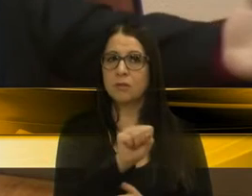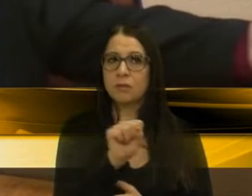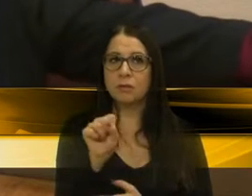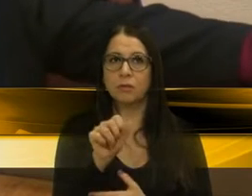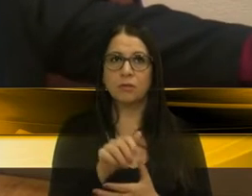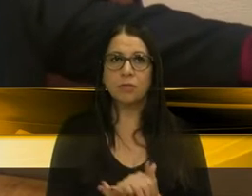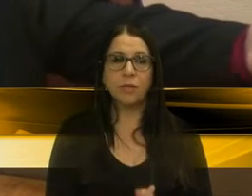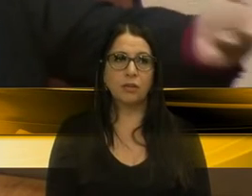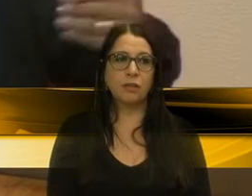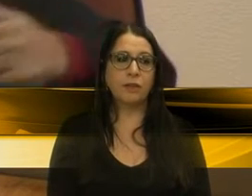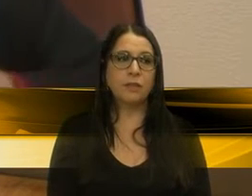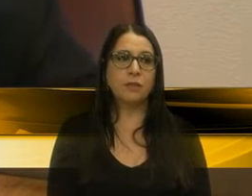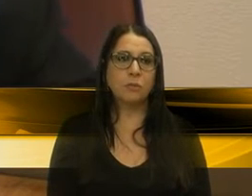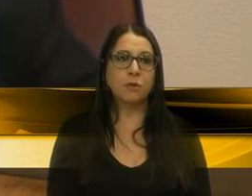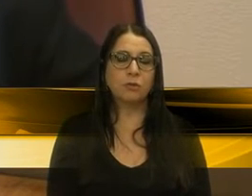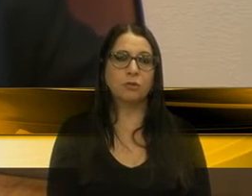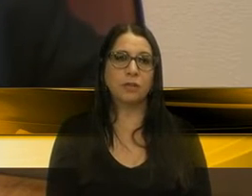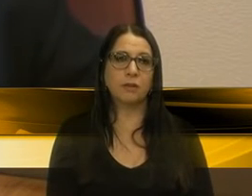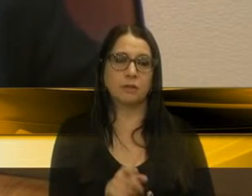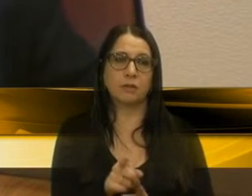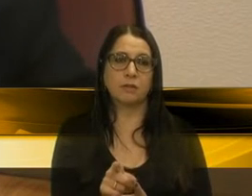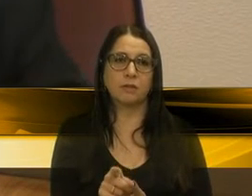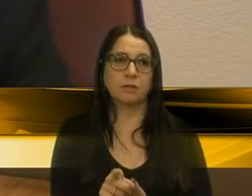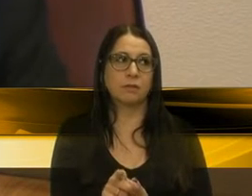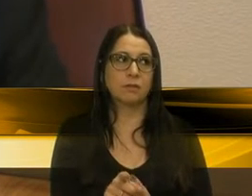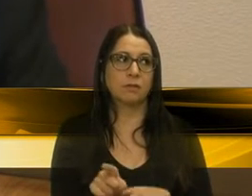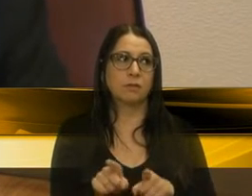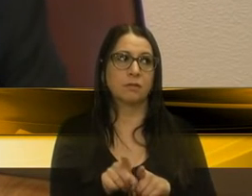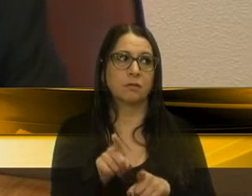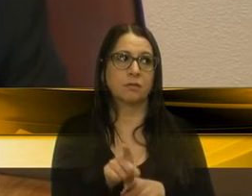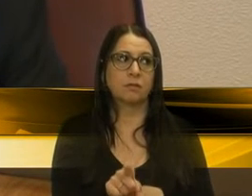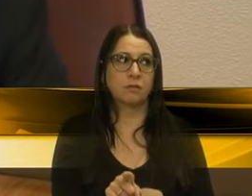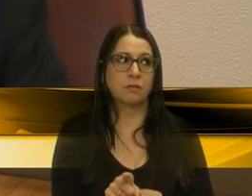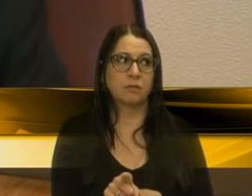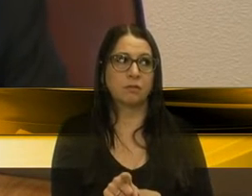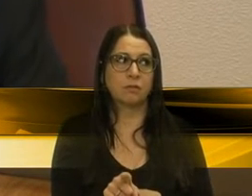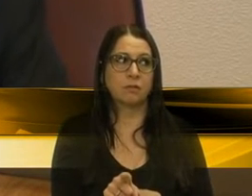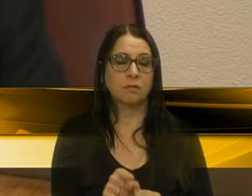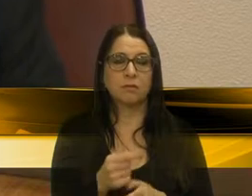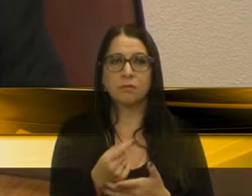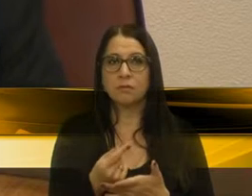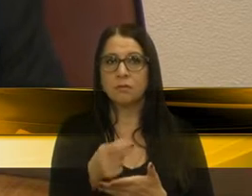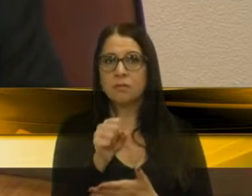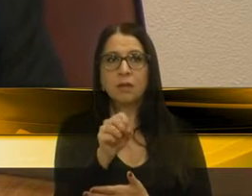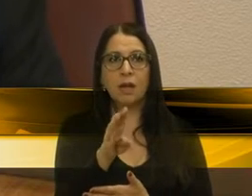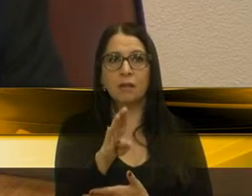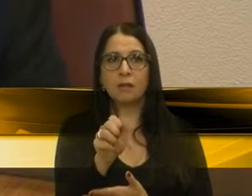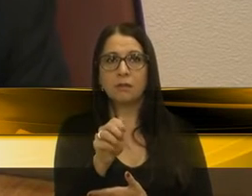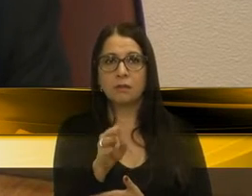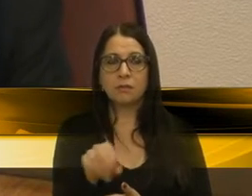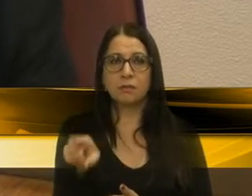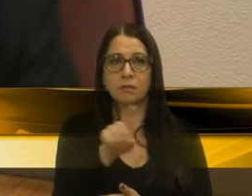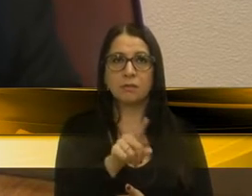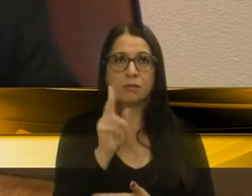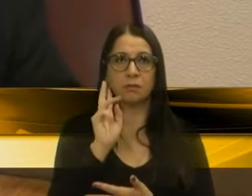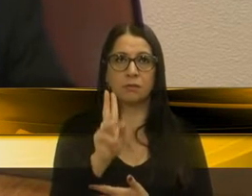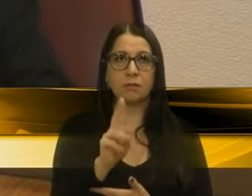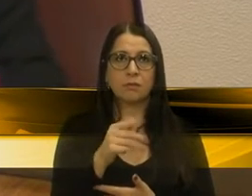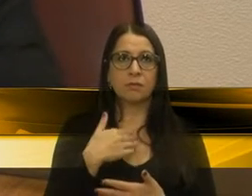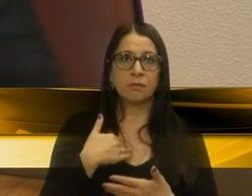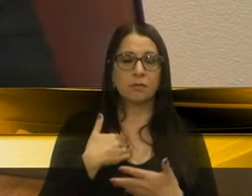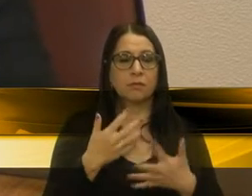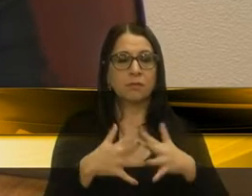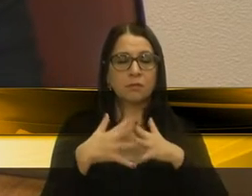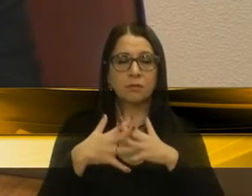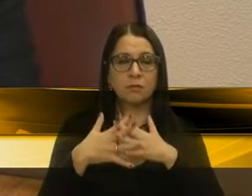tínhamos. Nós comentamos esses dias também com o tio da vereadora Paula Iores. E o Sbabo era uma pessoa que muitas vezes podia ser polêmico, mas